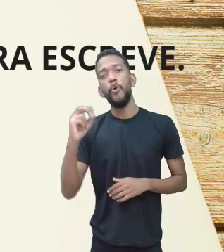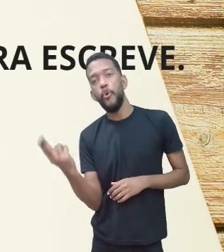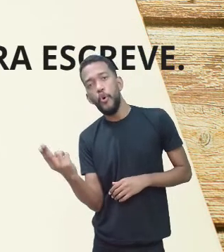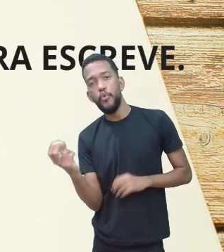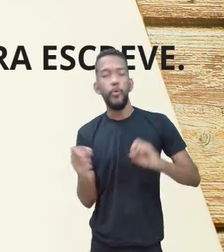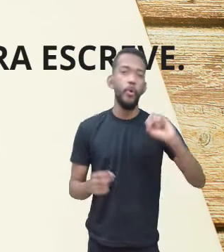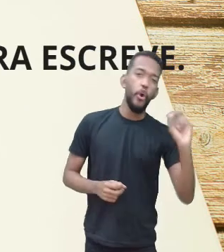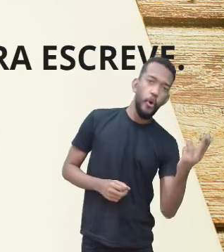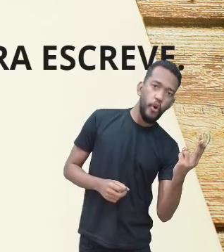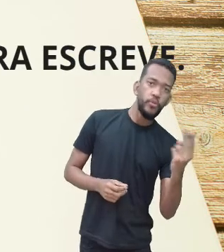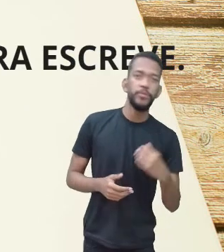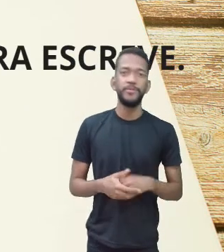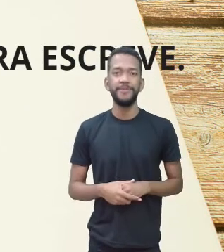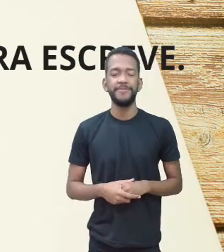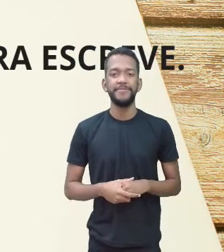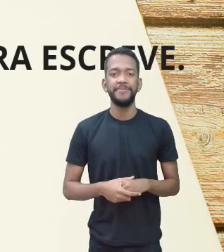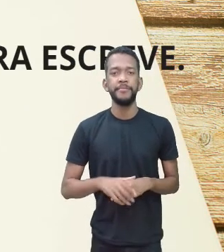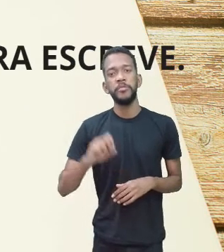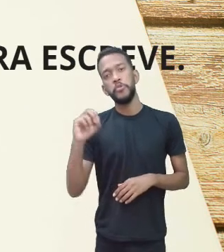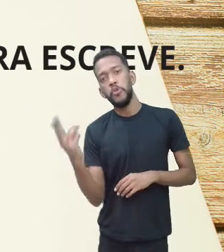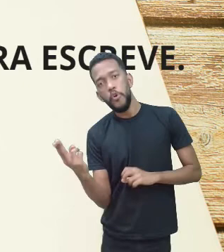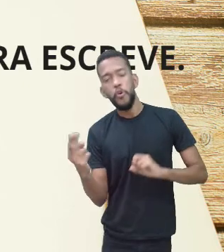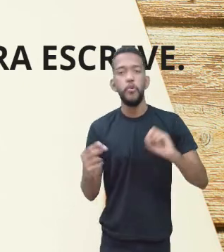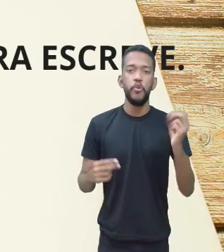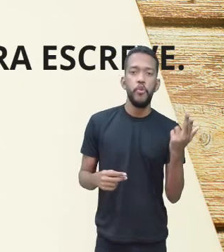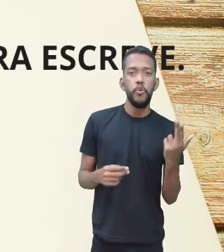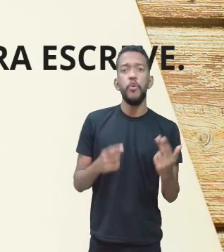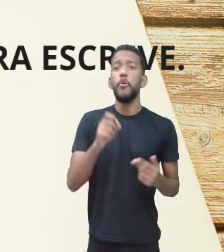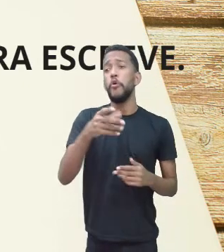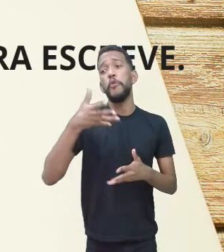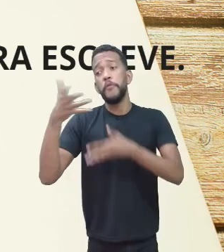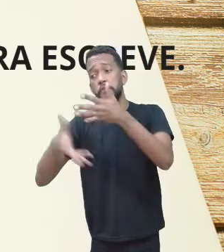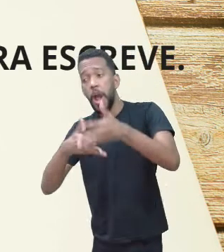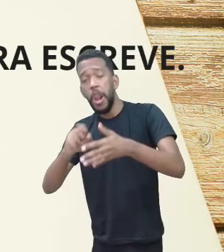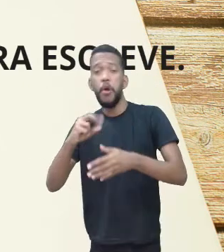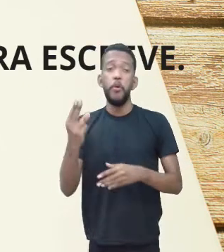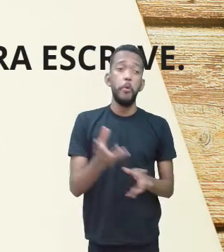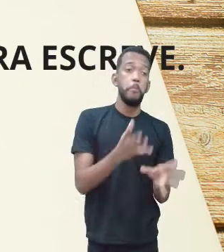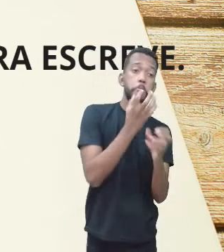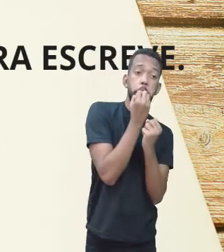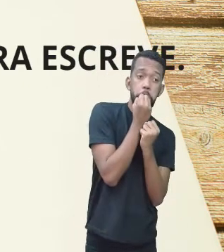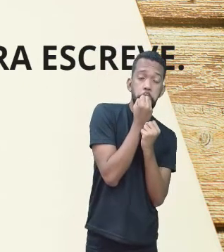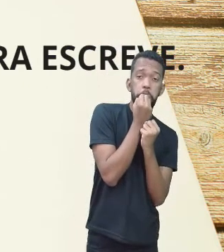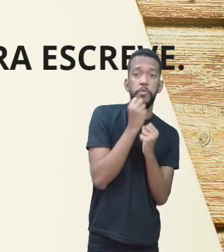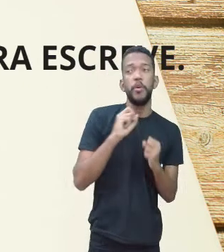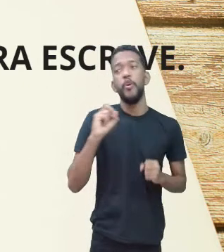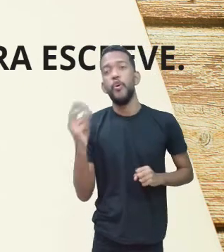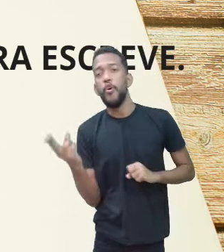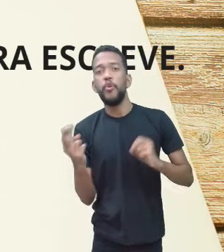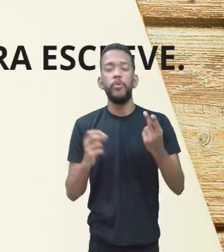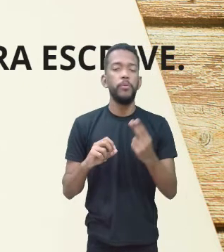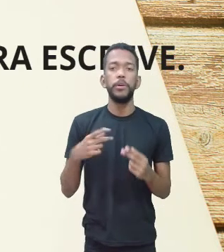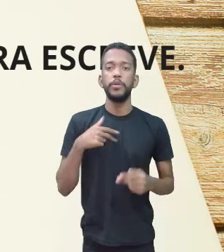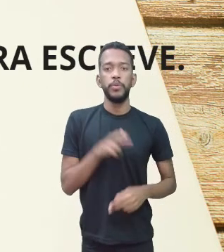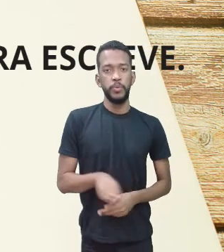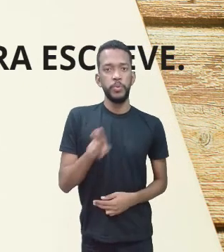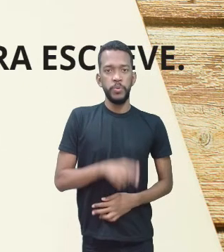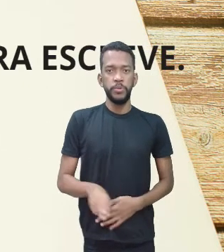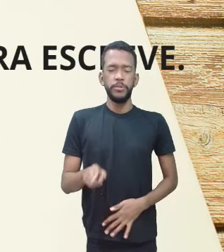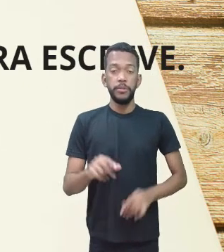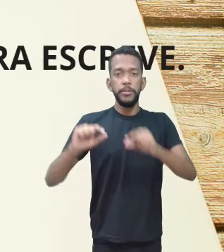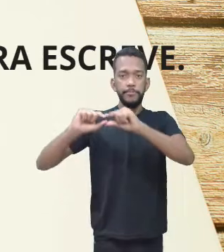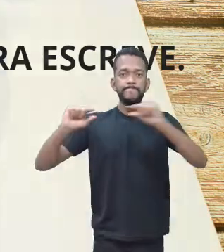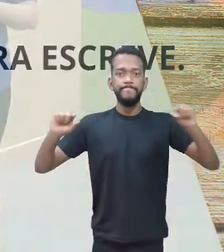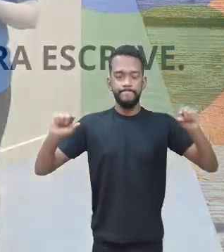você estuda, não é? Ou você fala, ou você fica calado, não é? Então, não usamos essas expressões. Então,